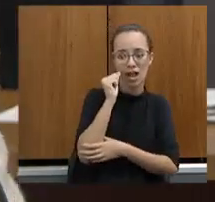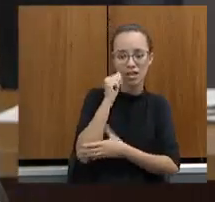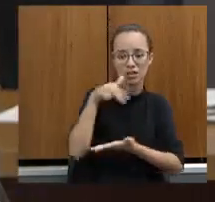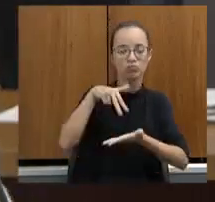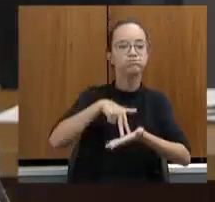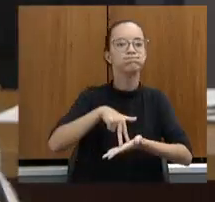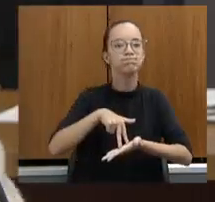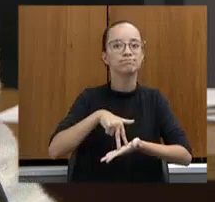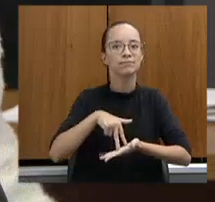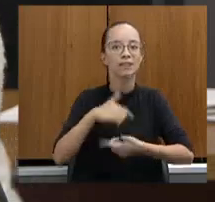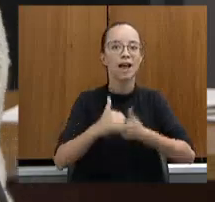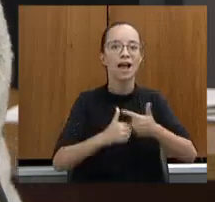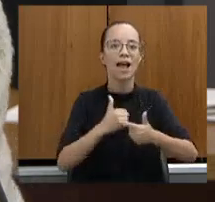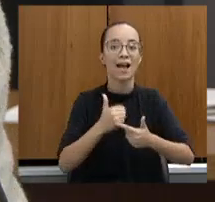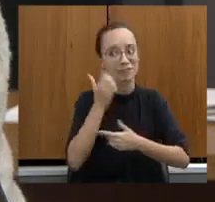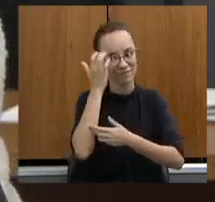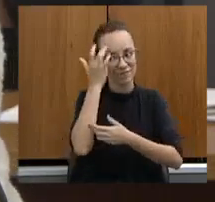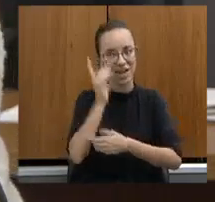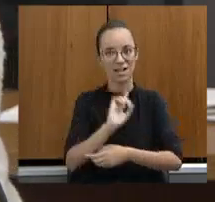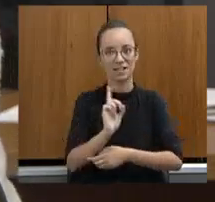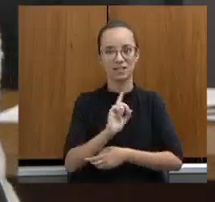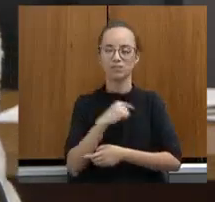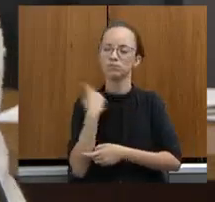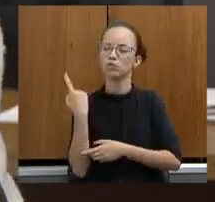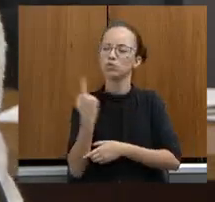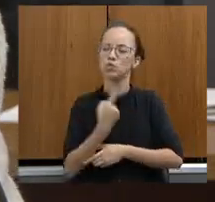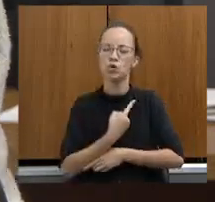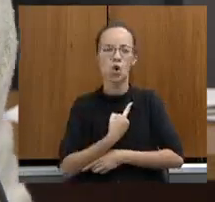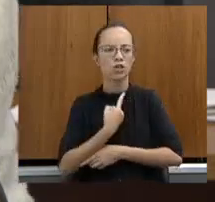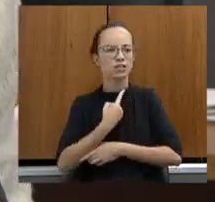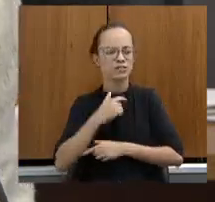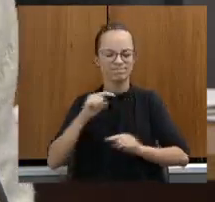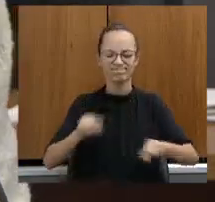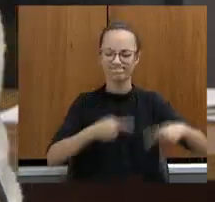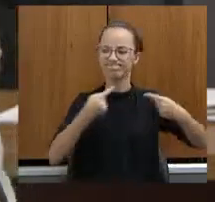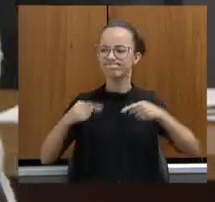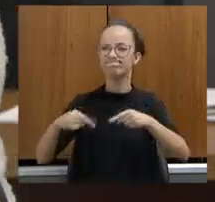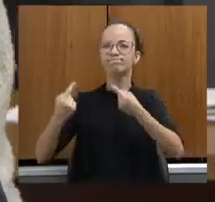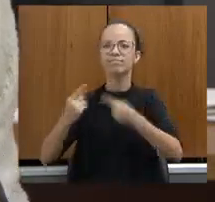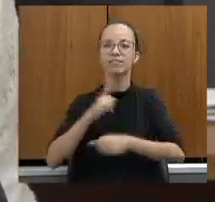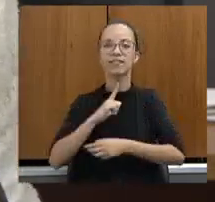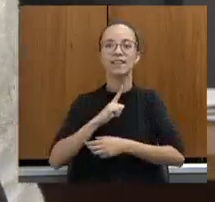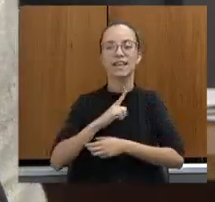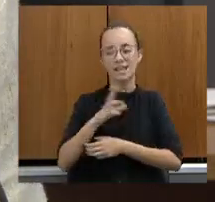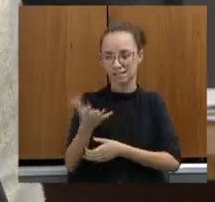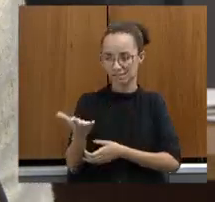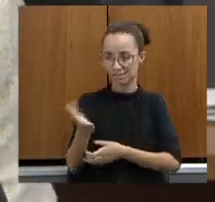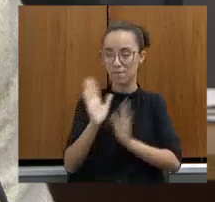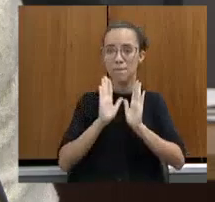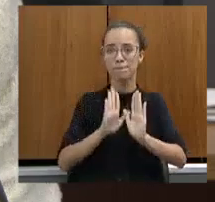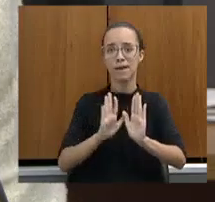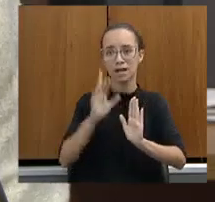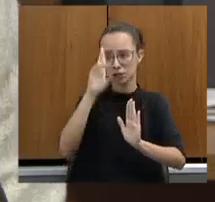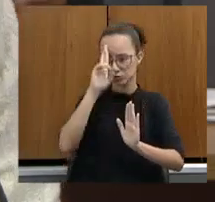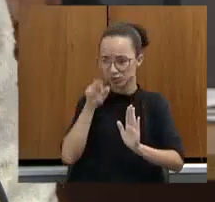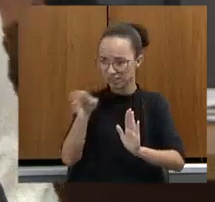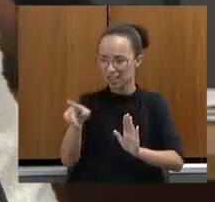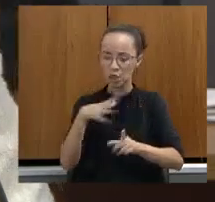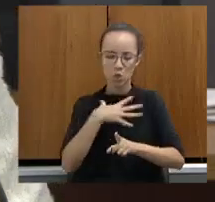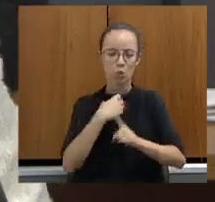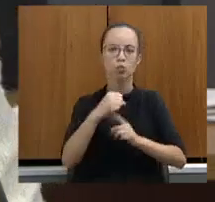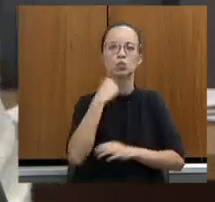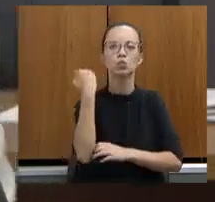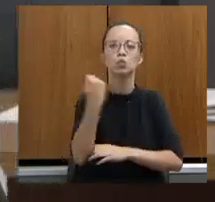posições a gente enfrenta desafios adicionais e você sempre foi uma guerreira